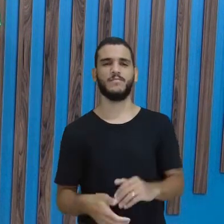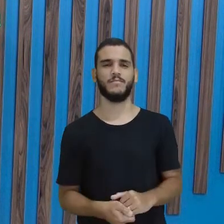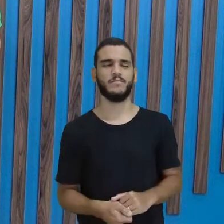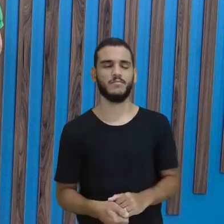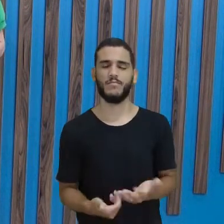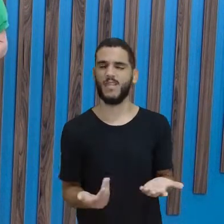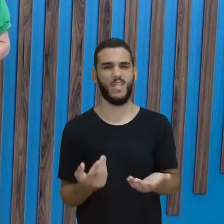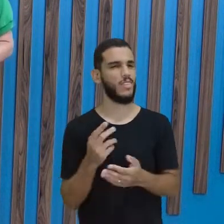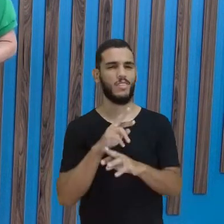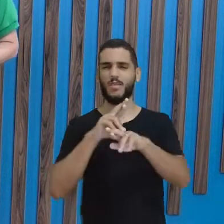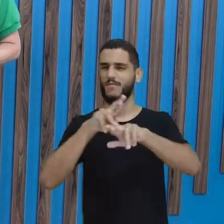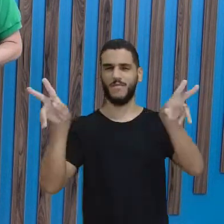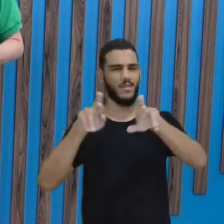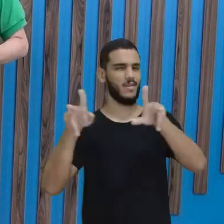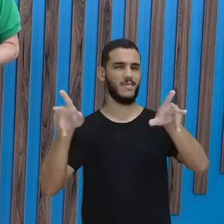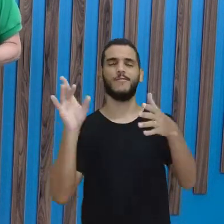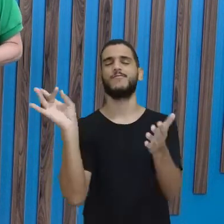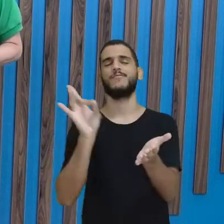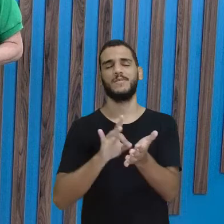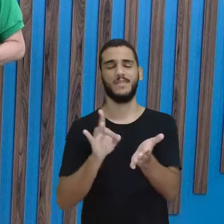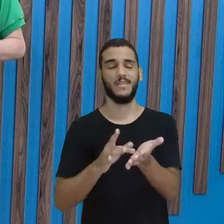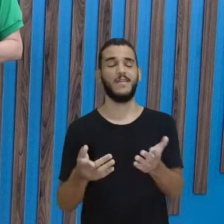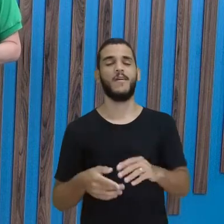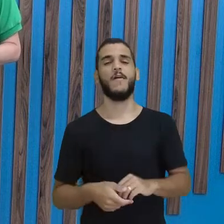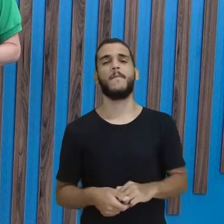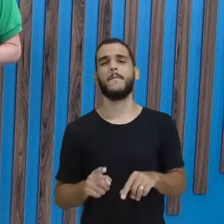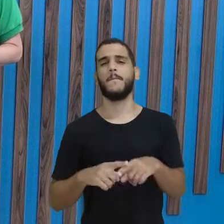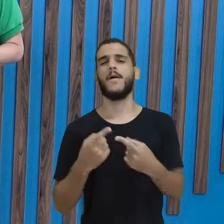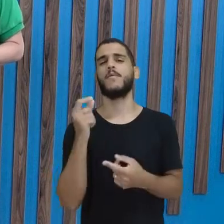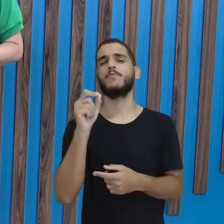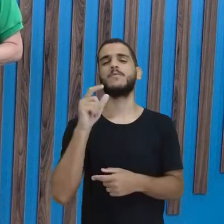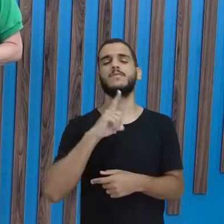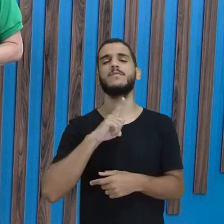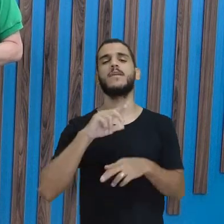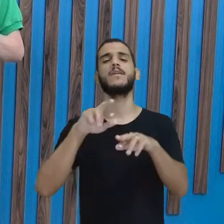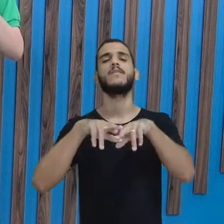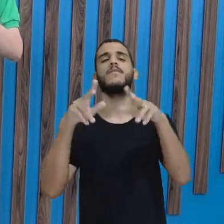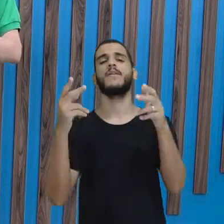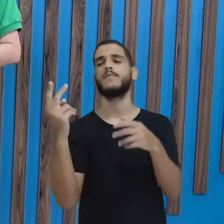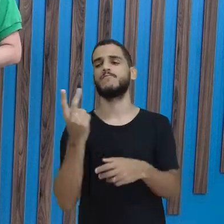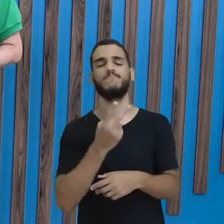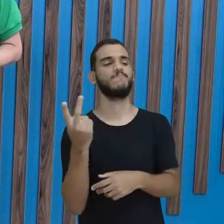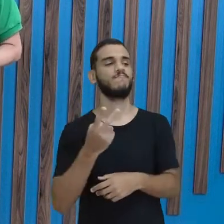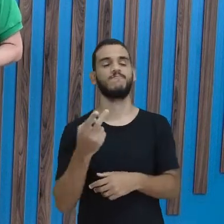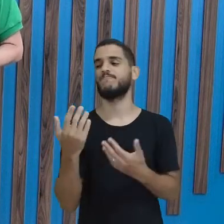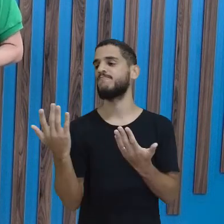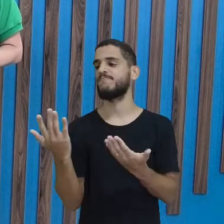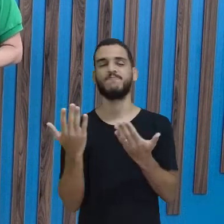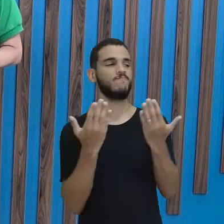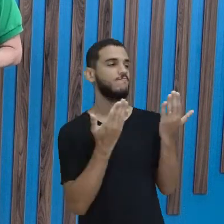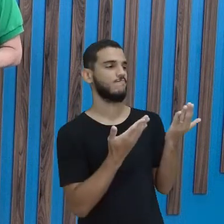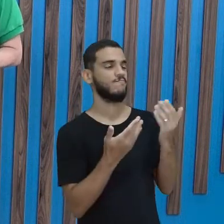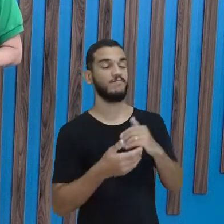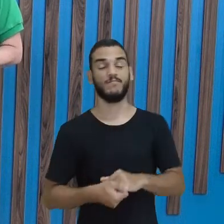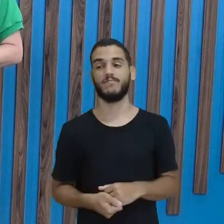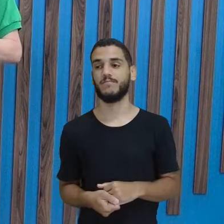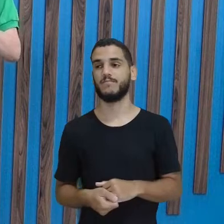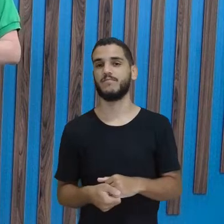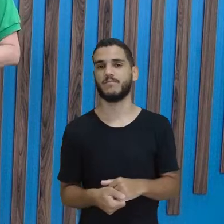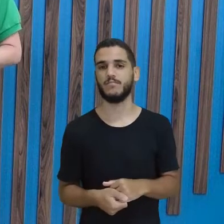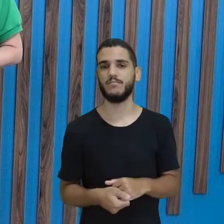com certeza não são. Mas o que tem de diferente nessas duas imagens? Fala aí para mim e compartilha aqui que eu